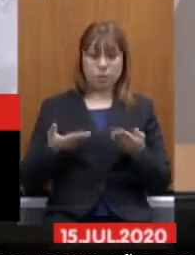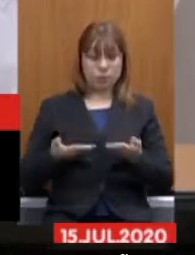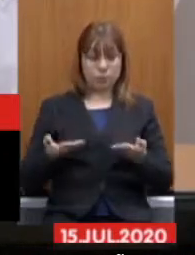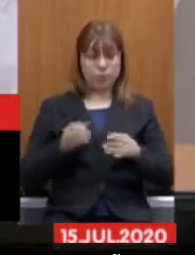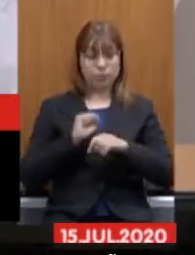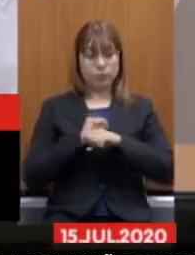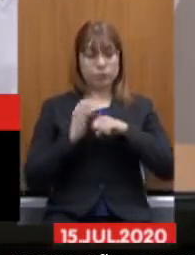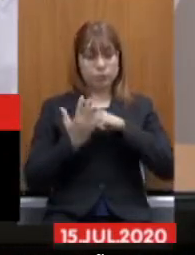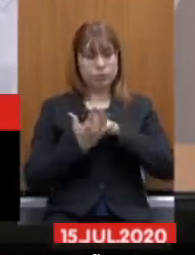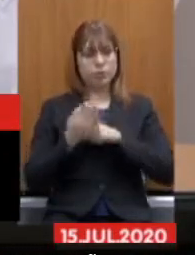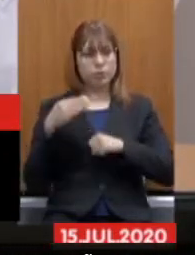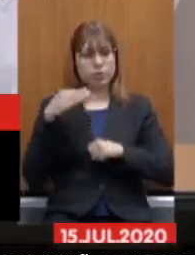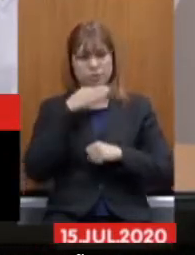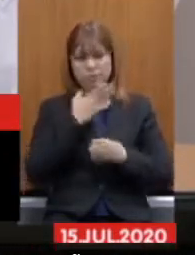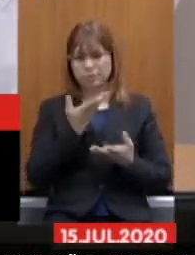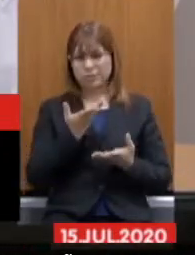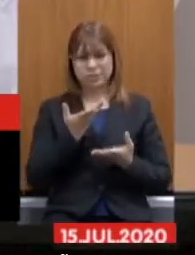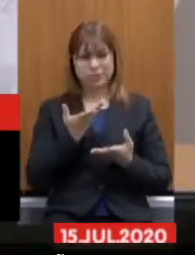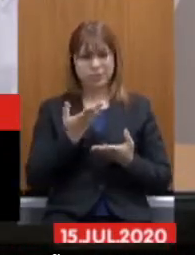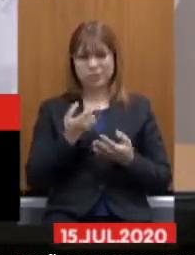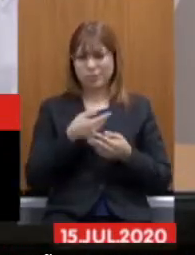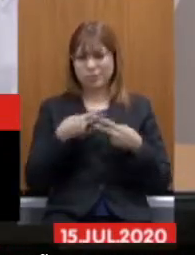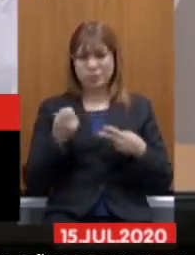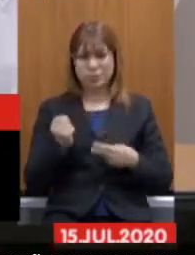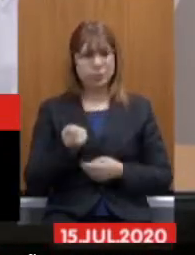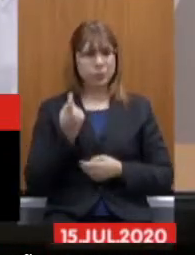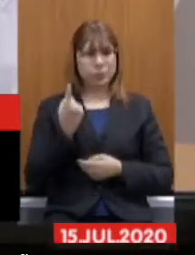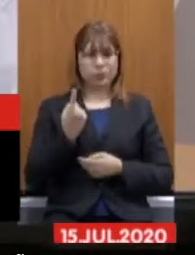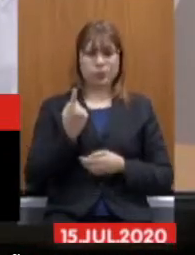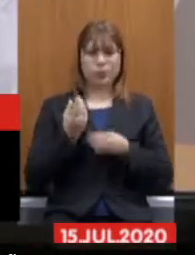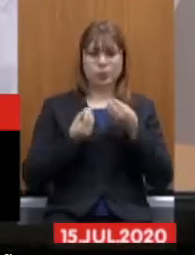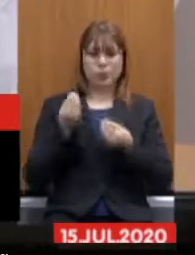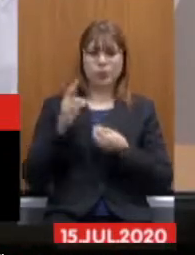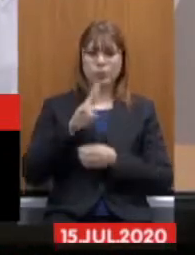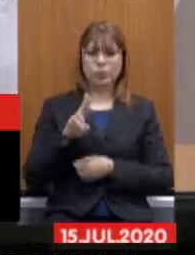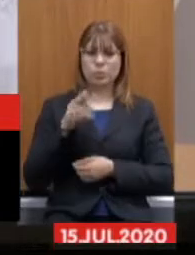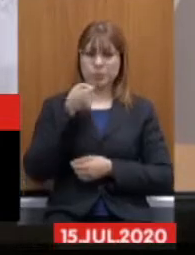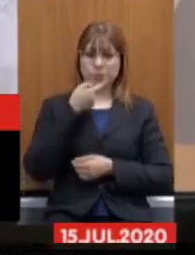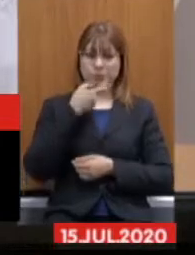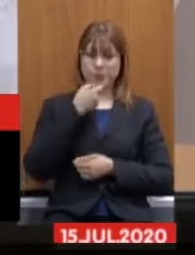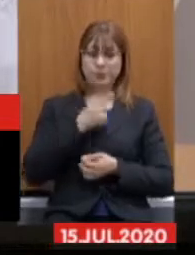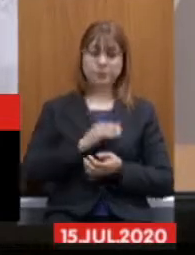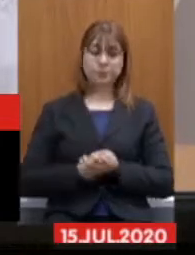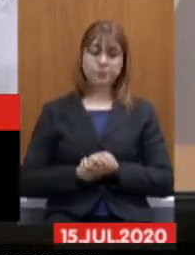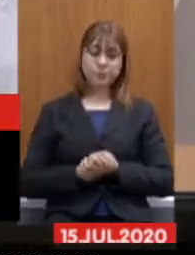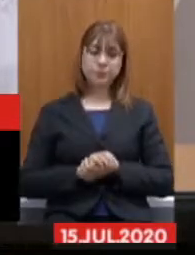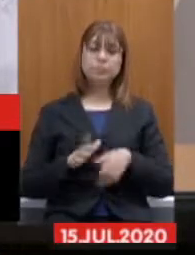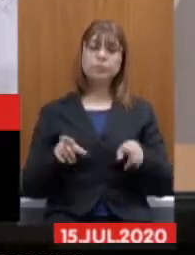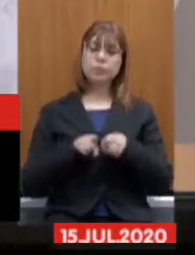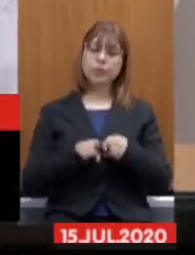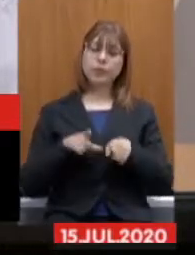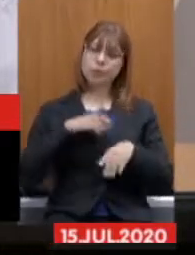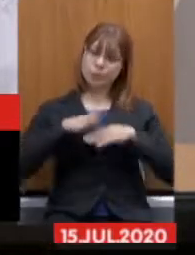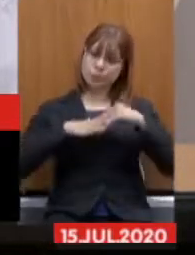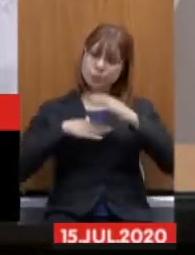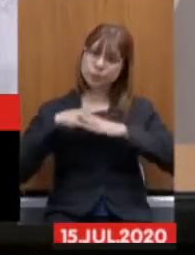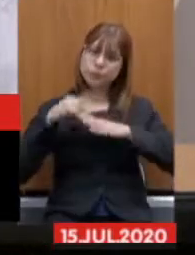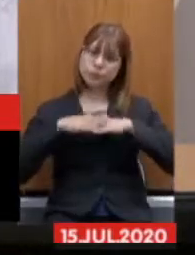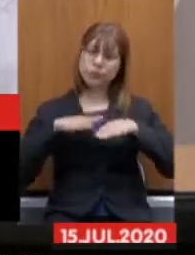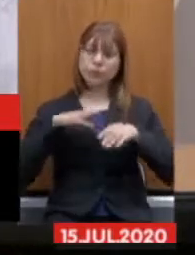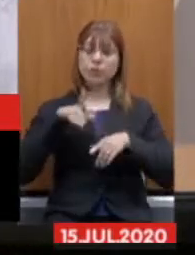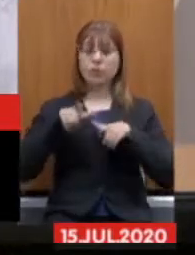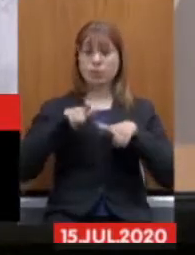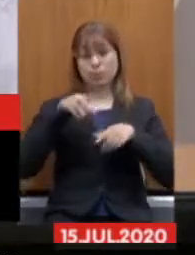a gente tem visto muito a irracionalidade em relação a consumo de medicamento é mas também os profissionais que trabalham em